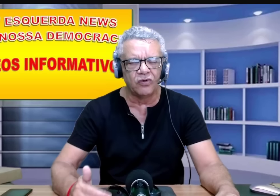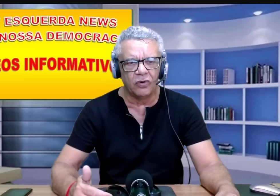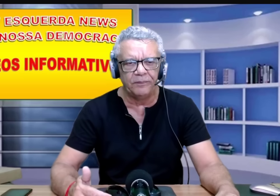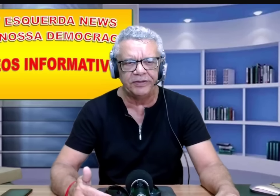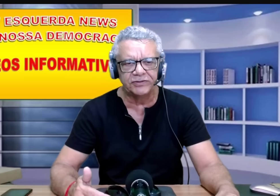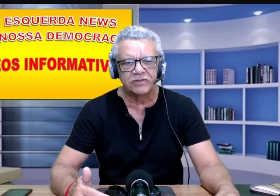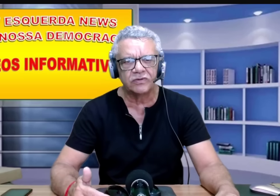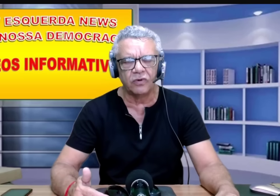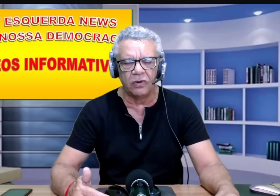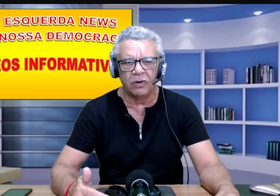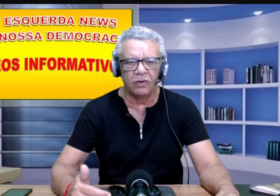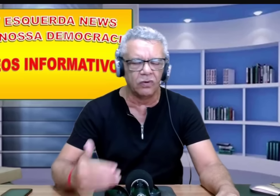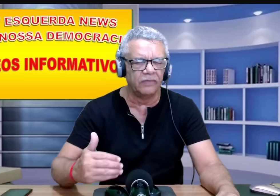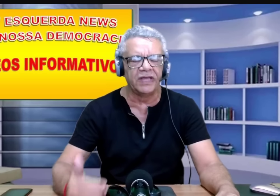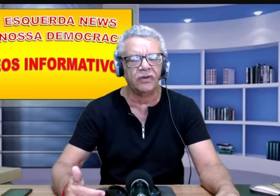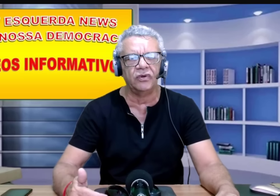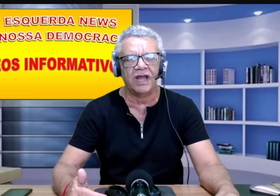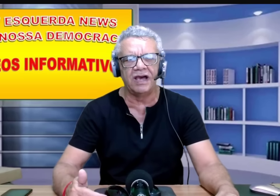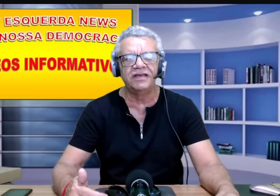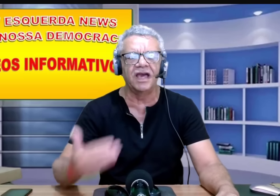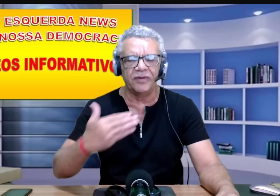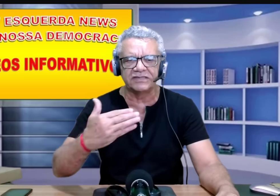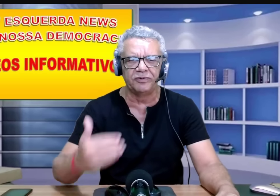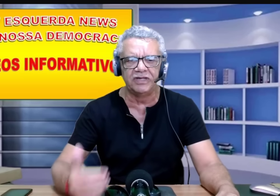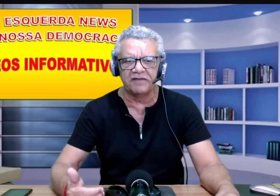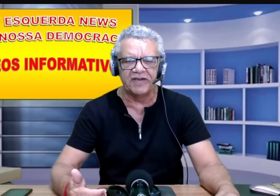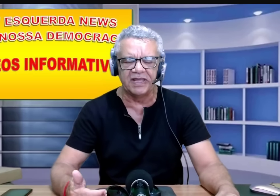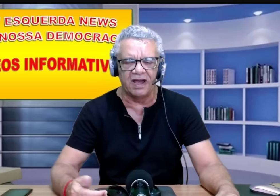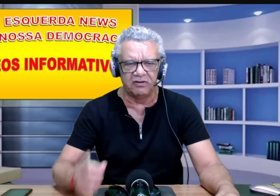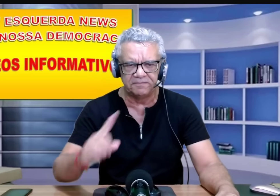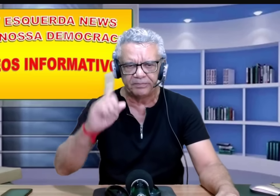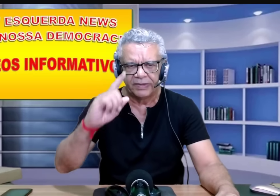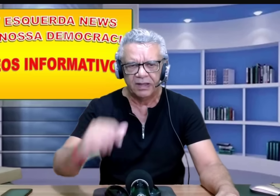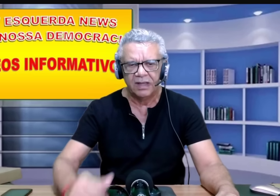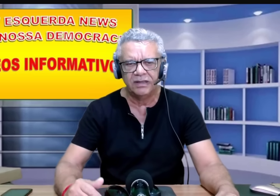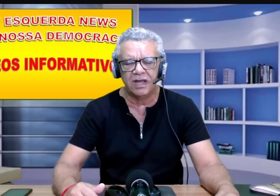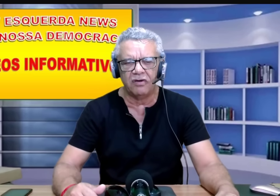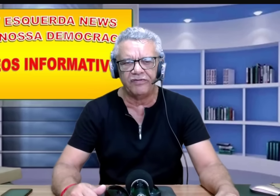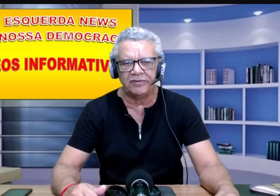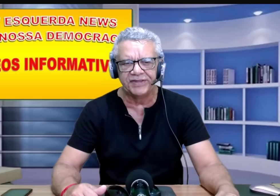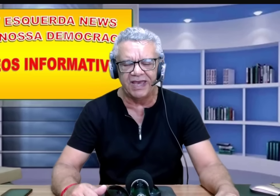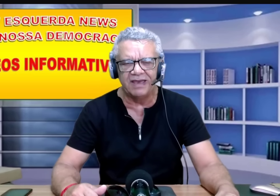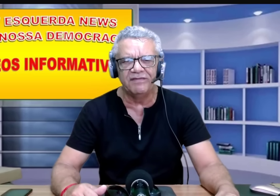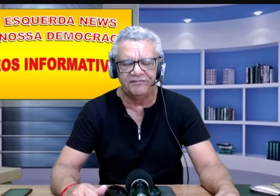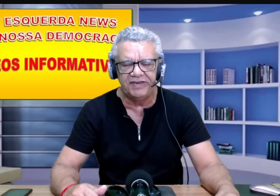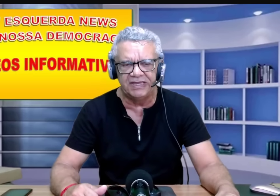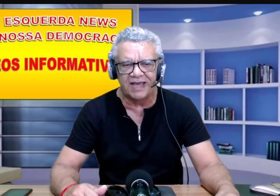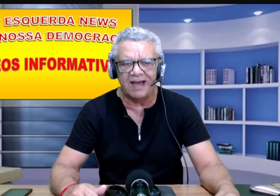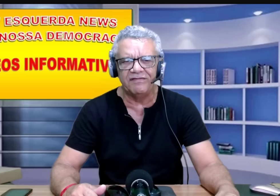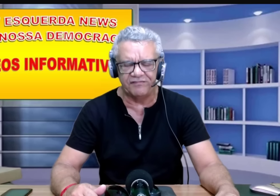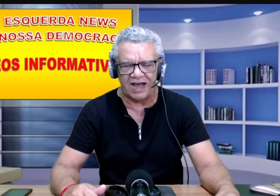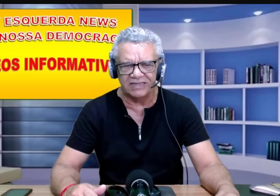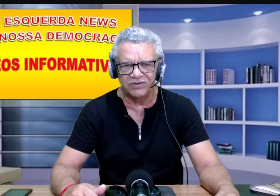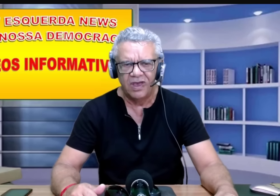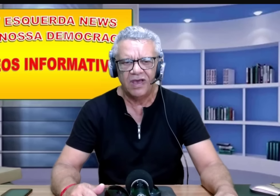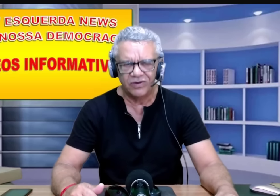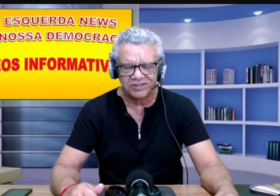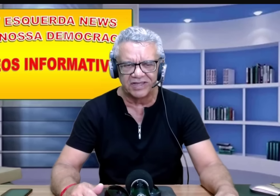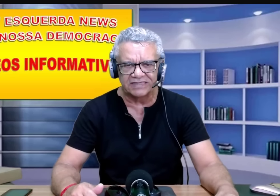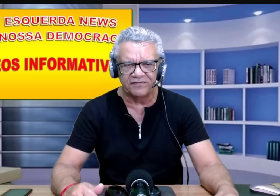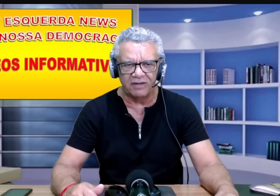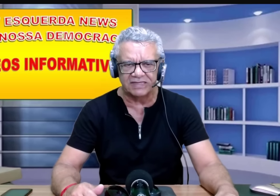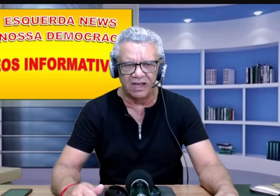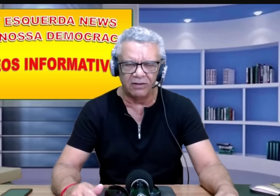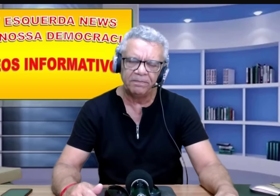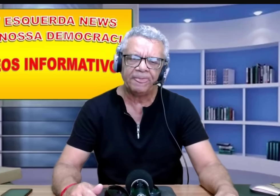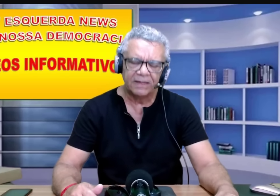que corruptos com o governo Lula e a nossa Polícia Federal não vão ter vida fácil. Gostou